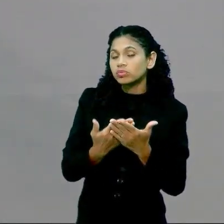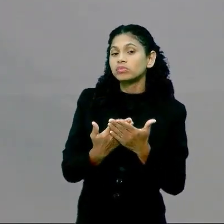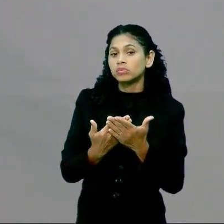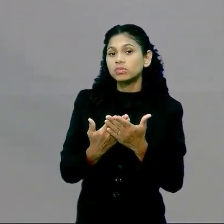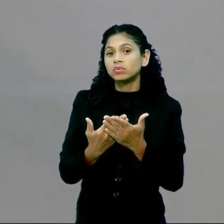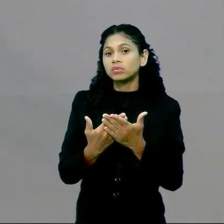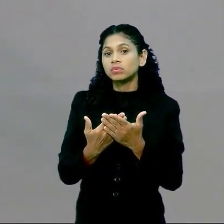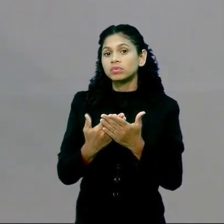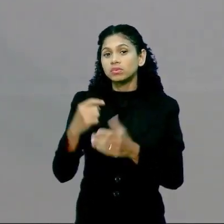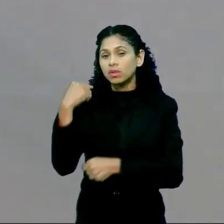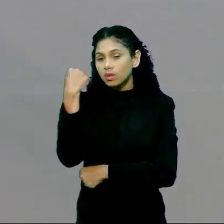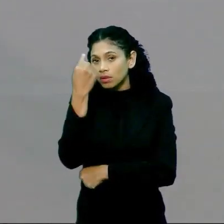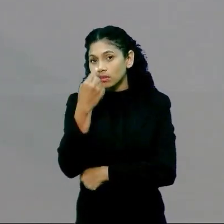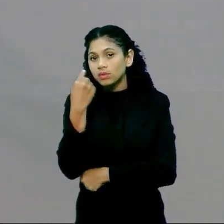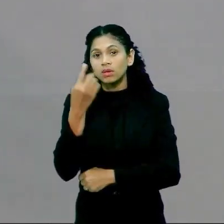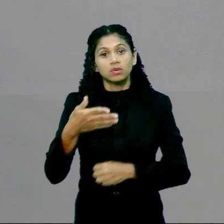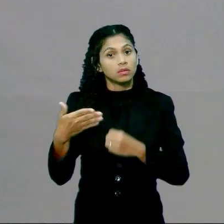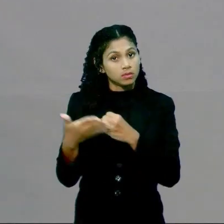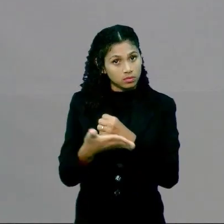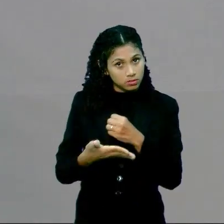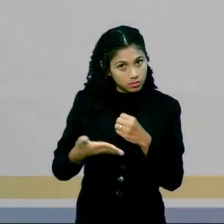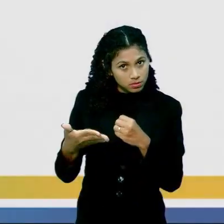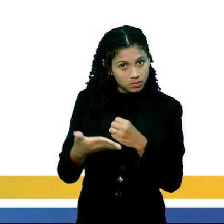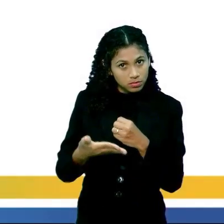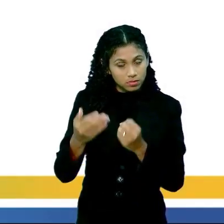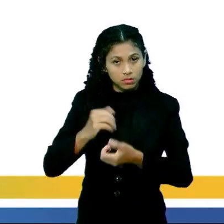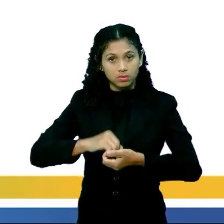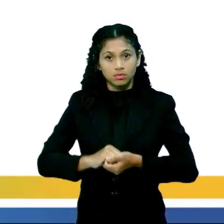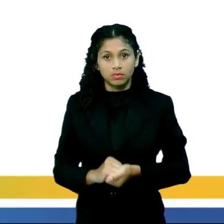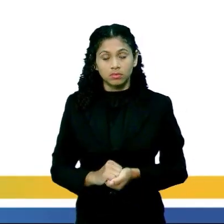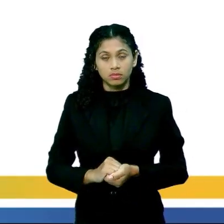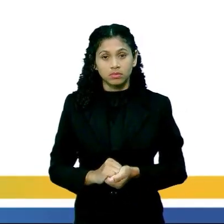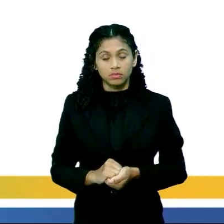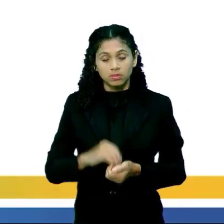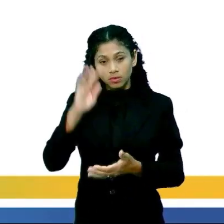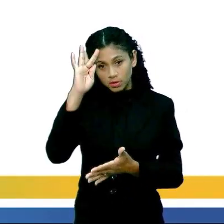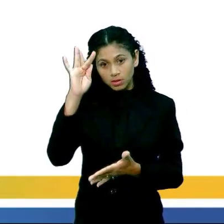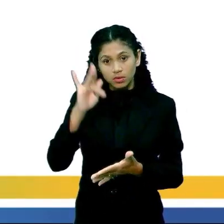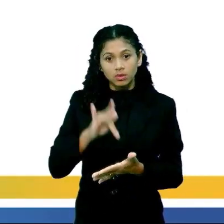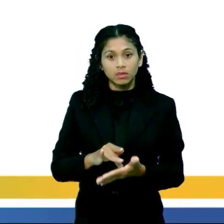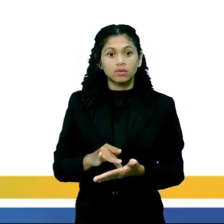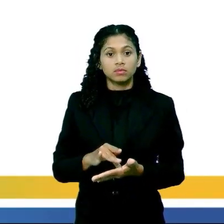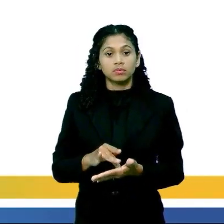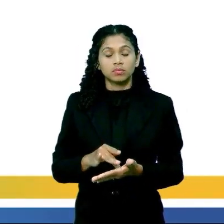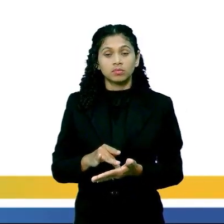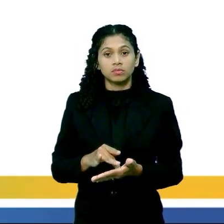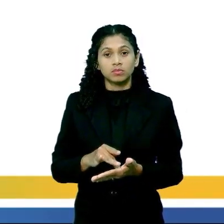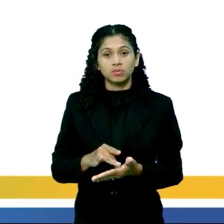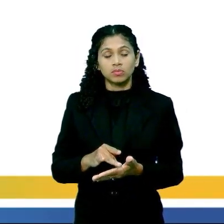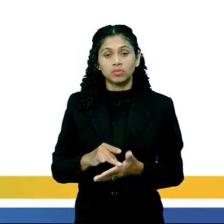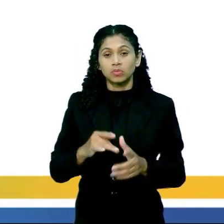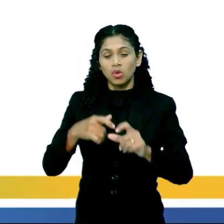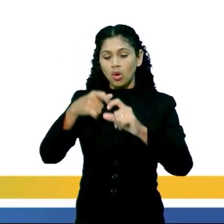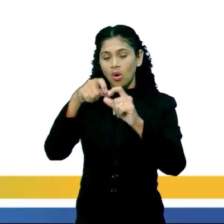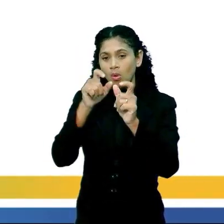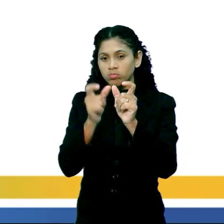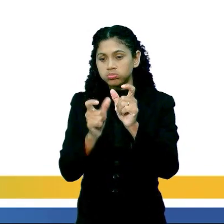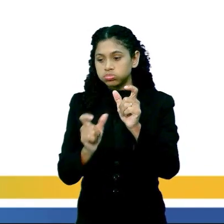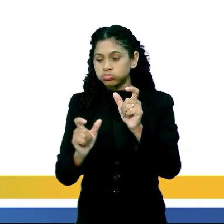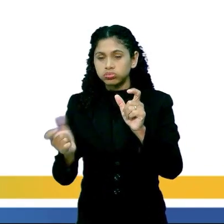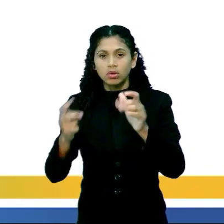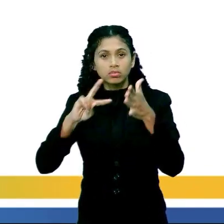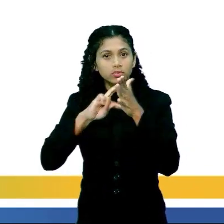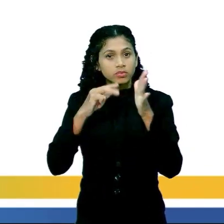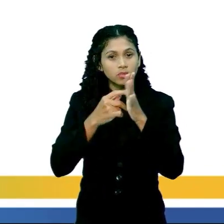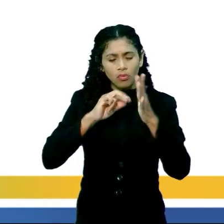seja, ela que dá todo o embasamento, tá? Então, de acordo com a Real Academia Espanhola, é uma pluralidade de